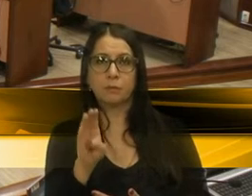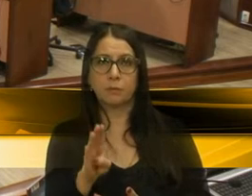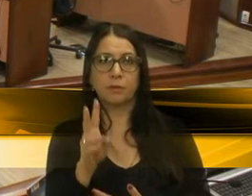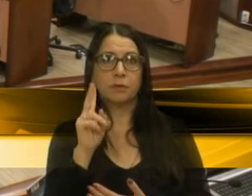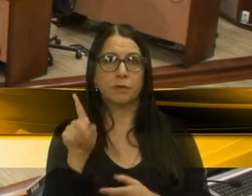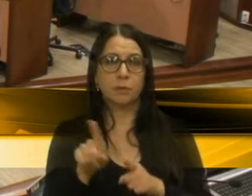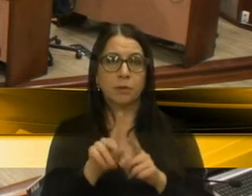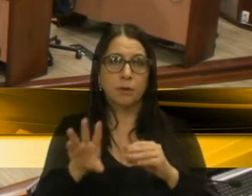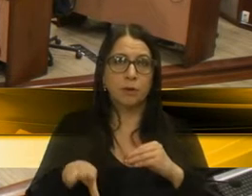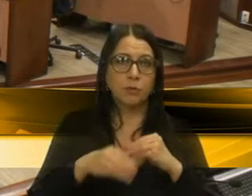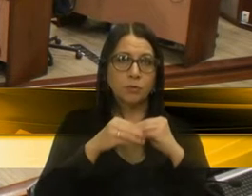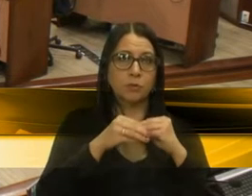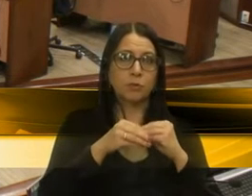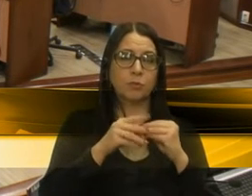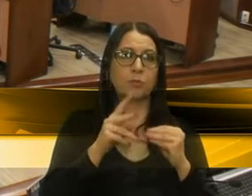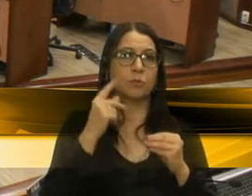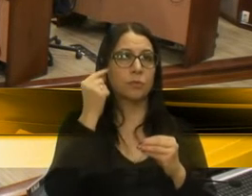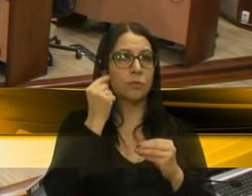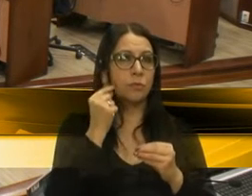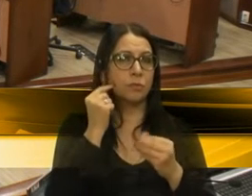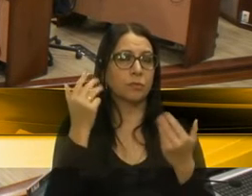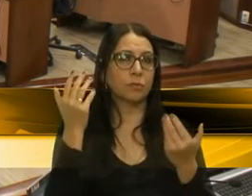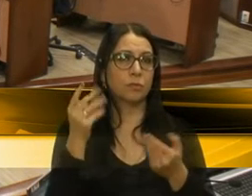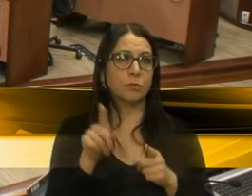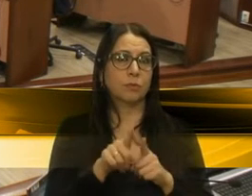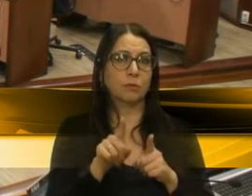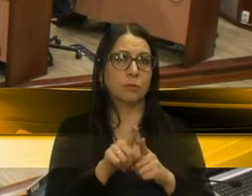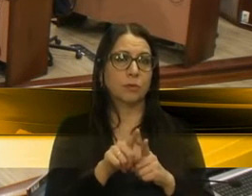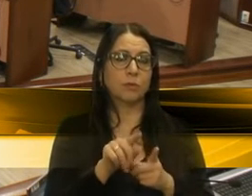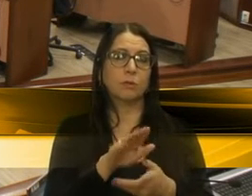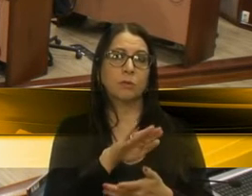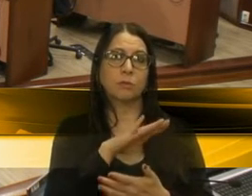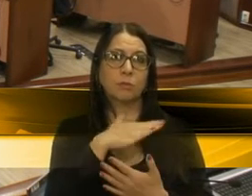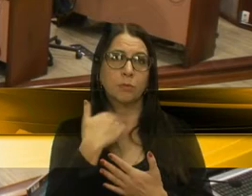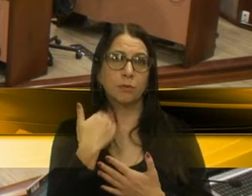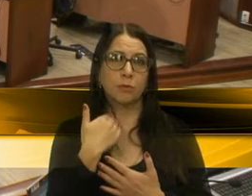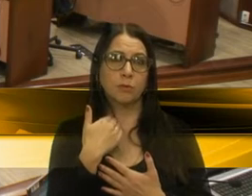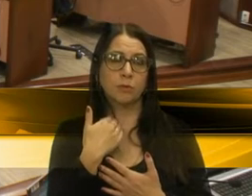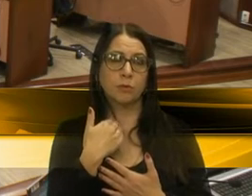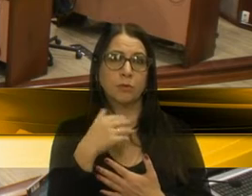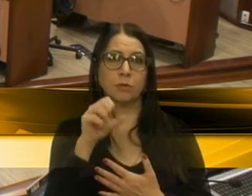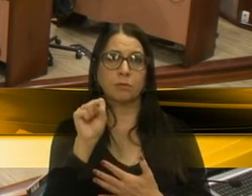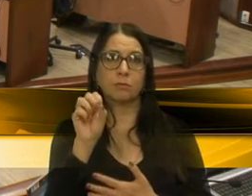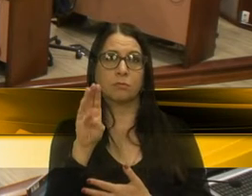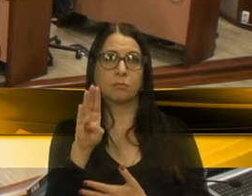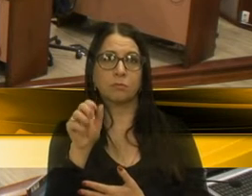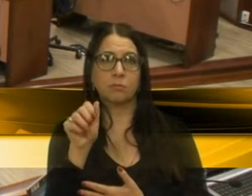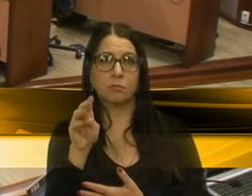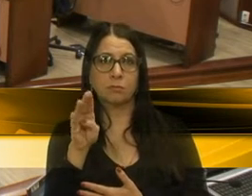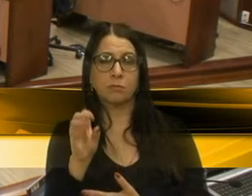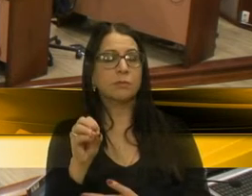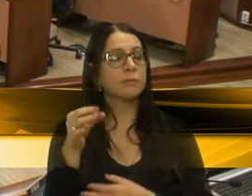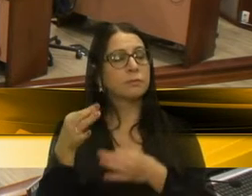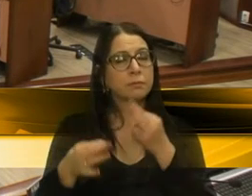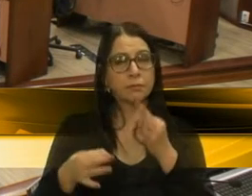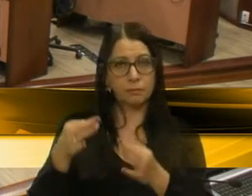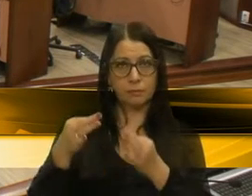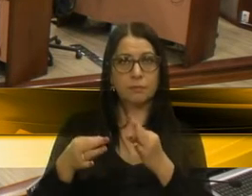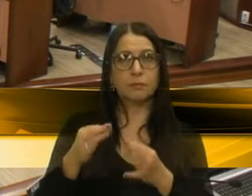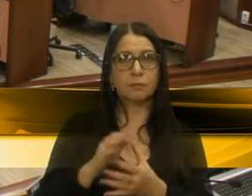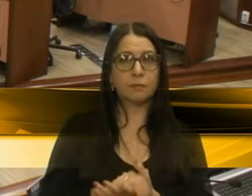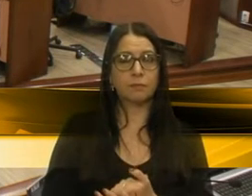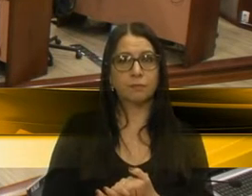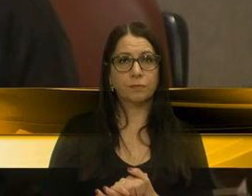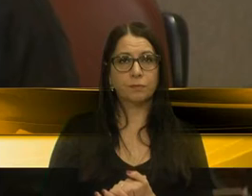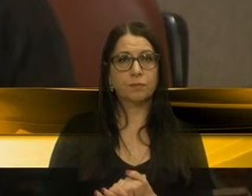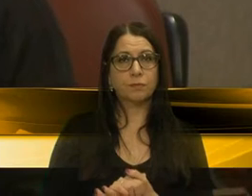Arlindo Bandeira, as homenagens ao passamento do senhor Nelson Sbabbo, mais que justa,